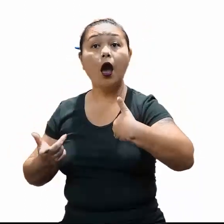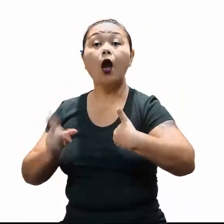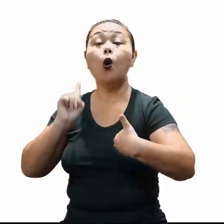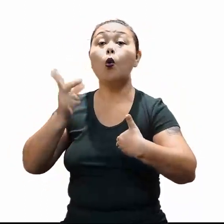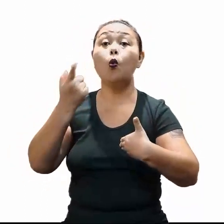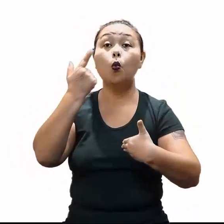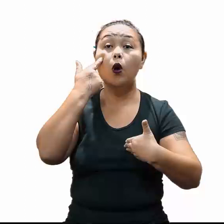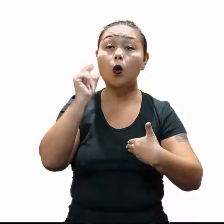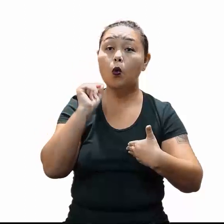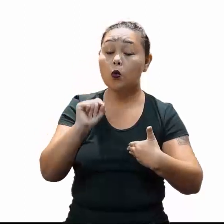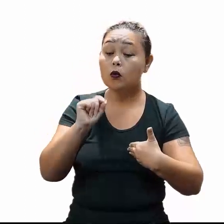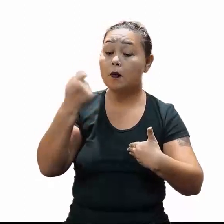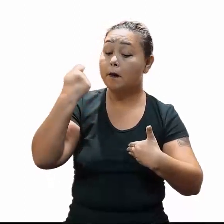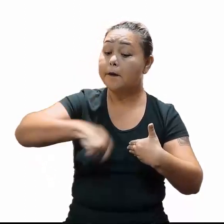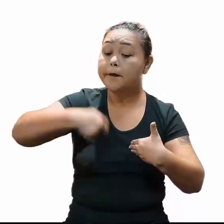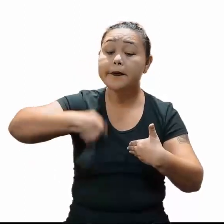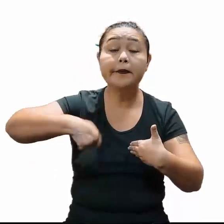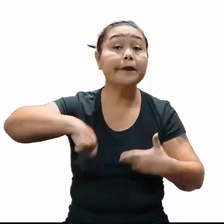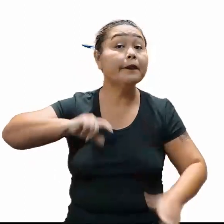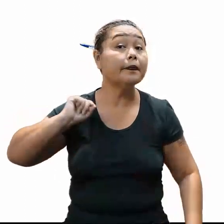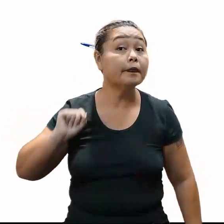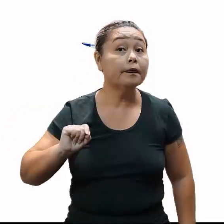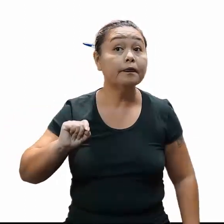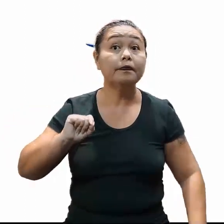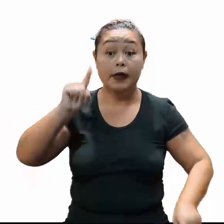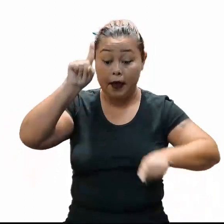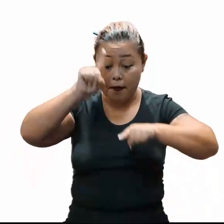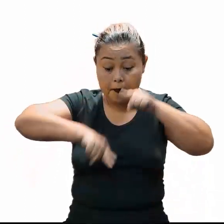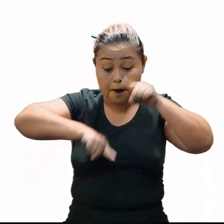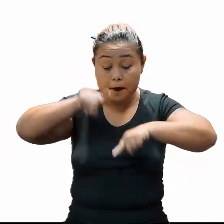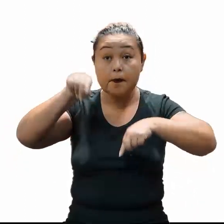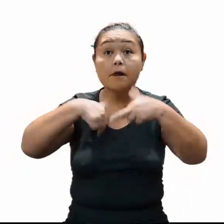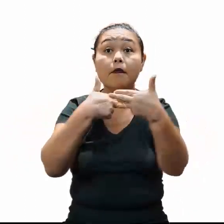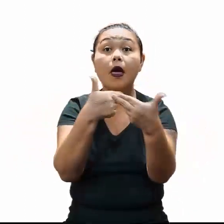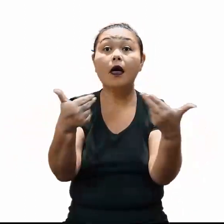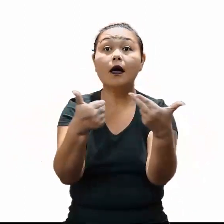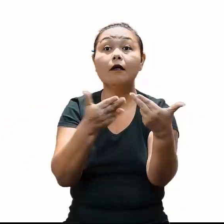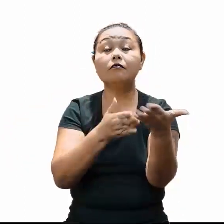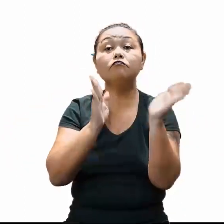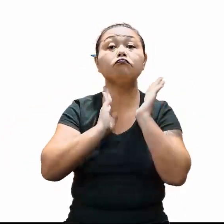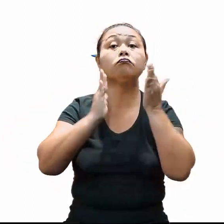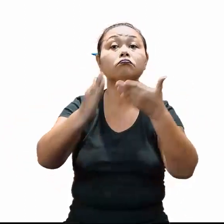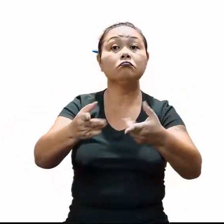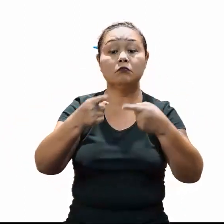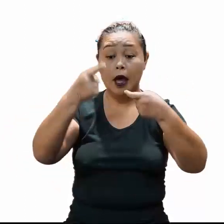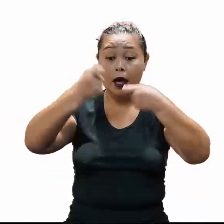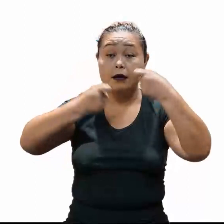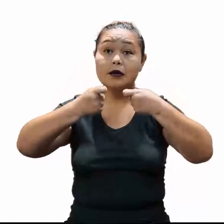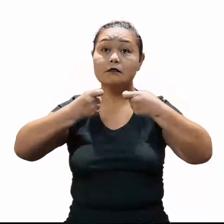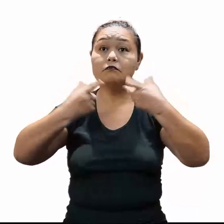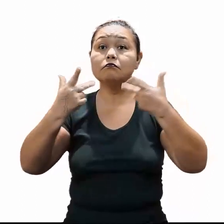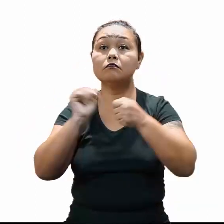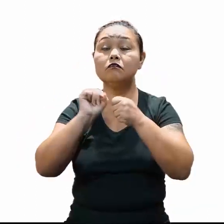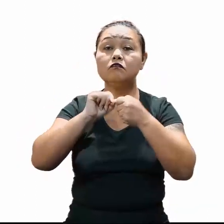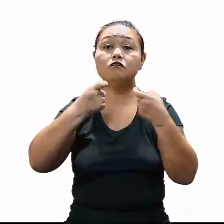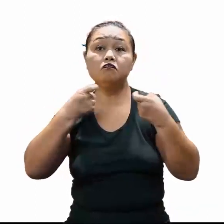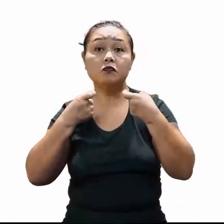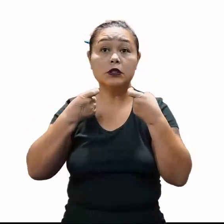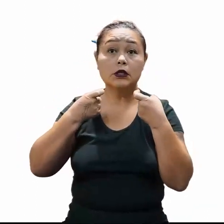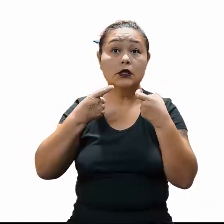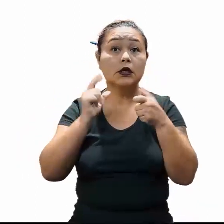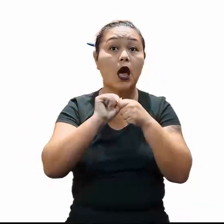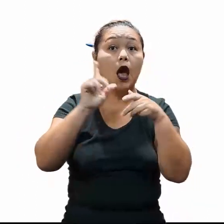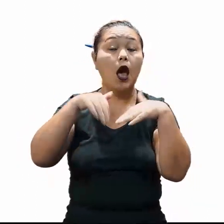vamos ver que eles precisavam de matéria-prima para a guerra. E uma grande matéria-prima que era